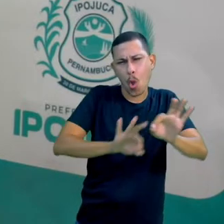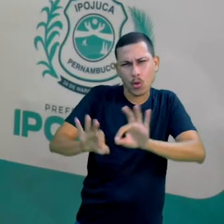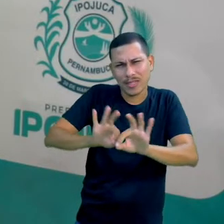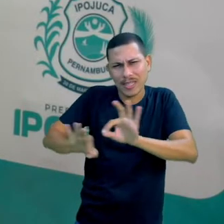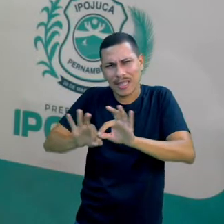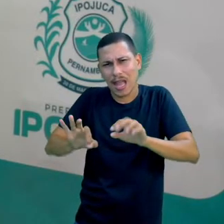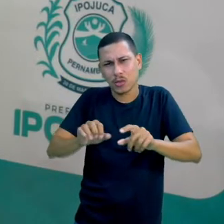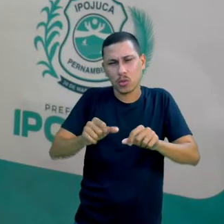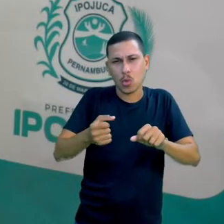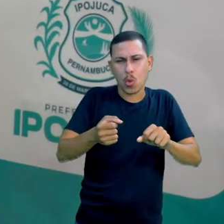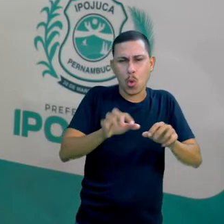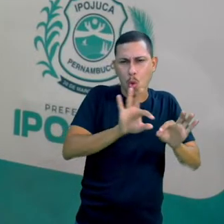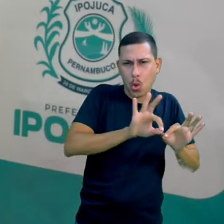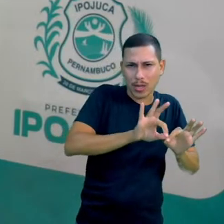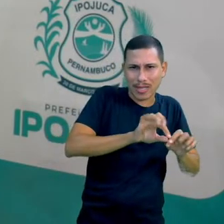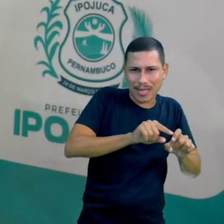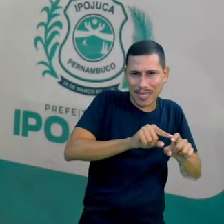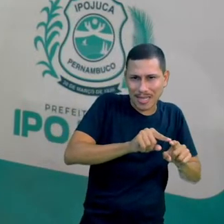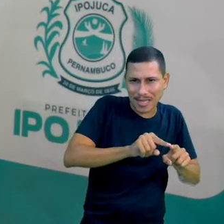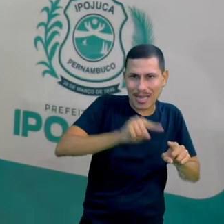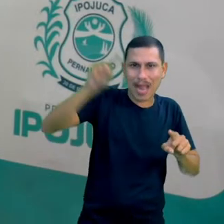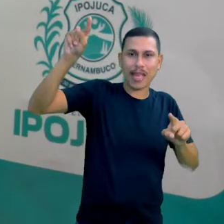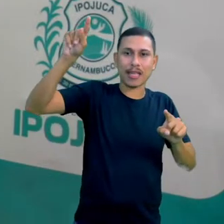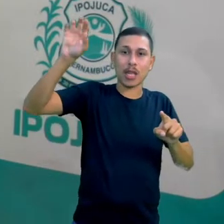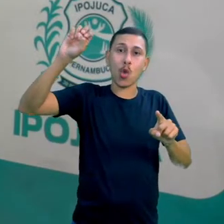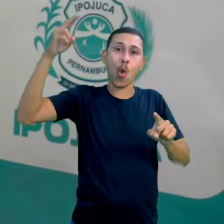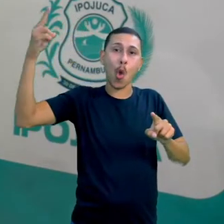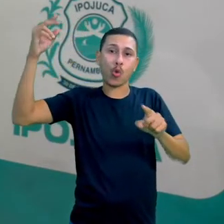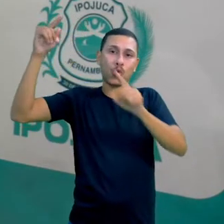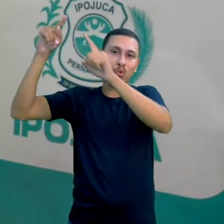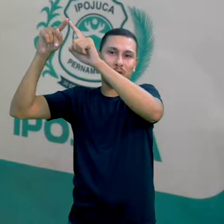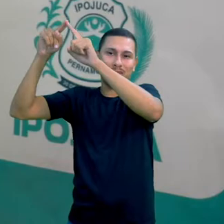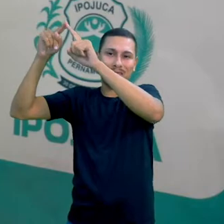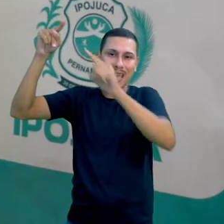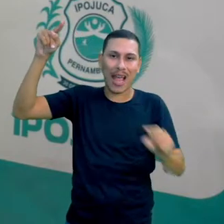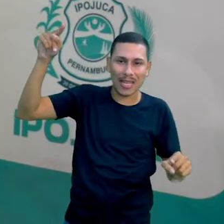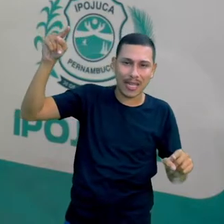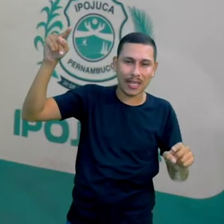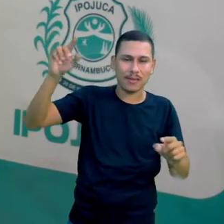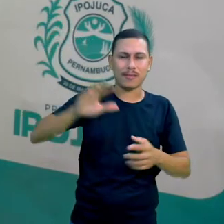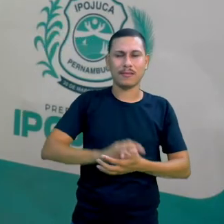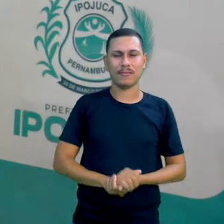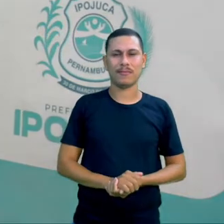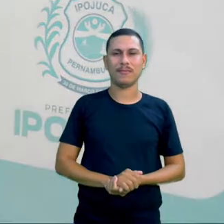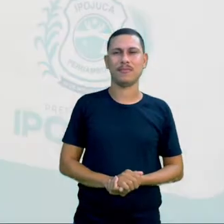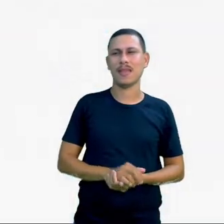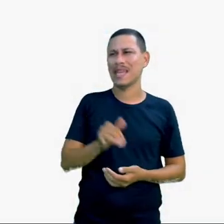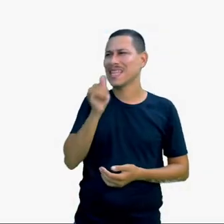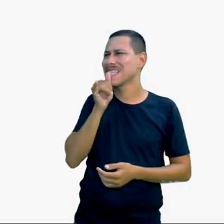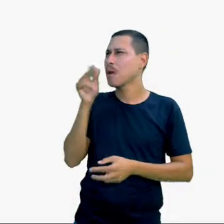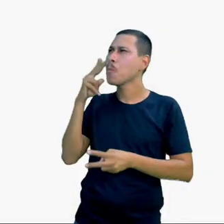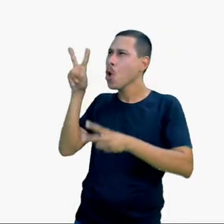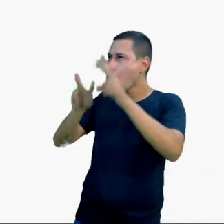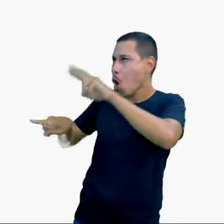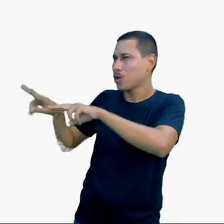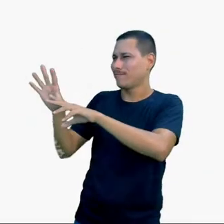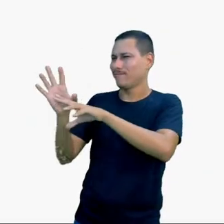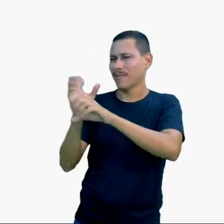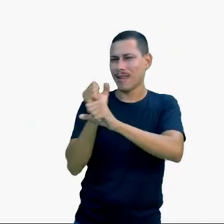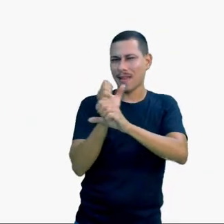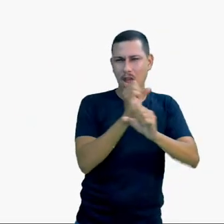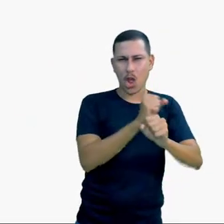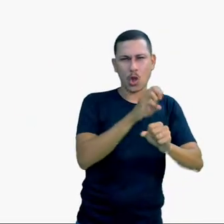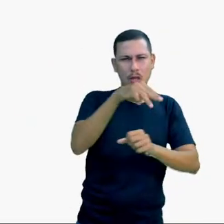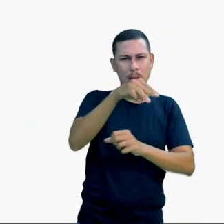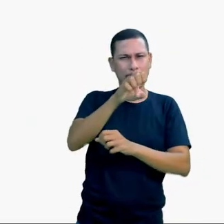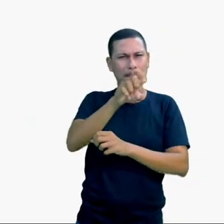ordem crescente ou decrescente. Vamos ver aqui o exemplo? Vamos calcular a mediana, é preciso,